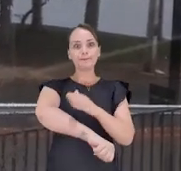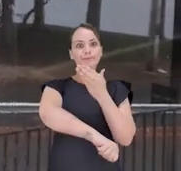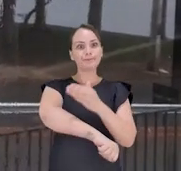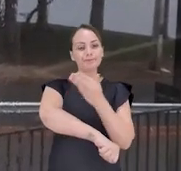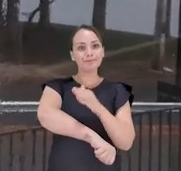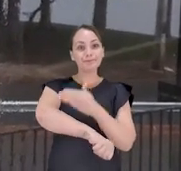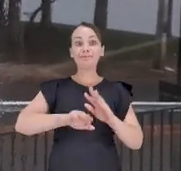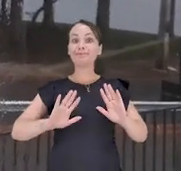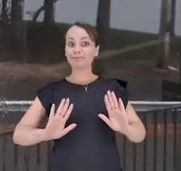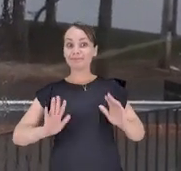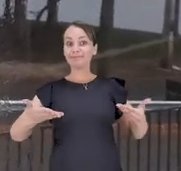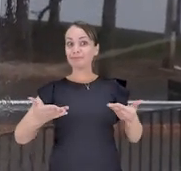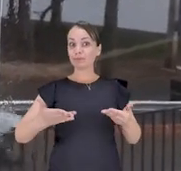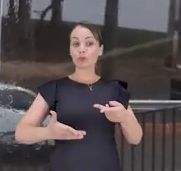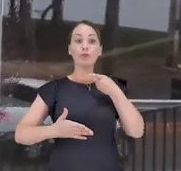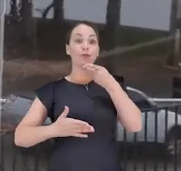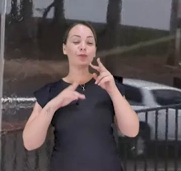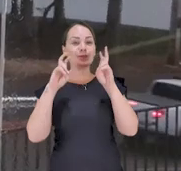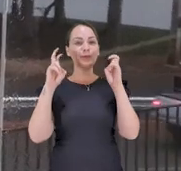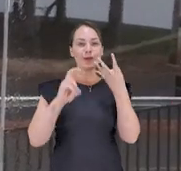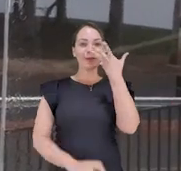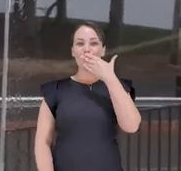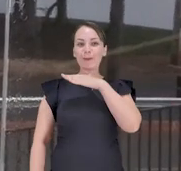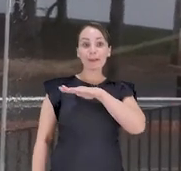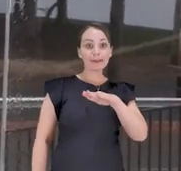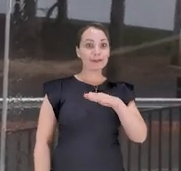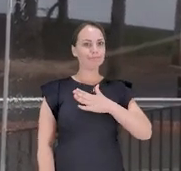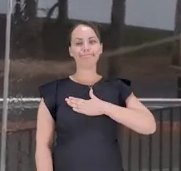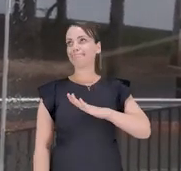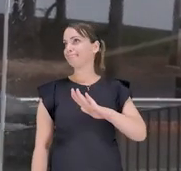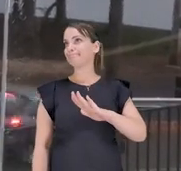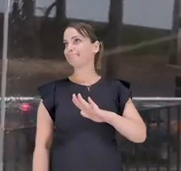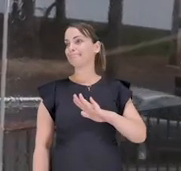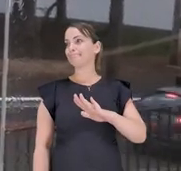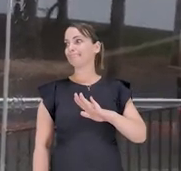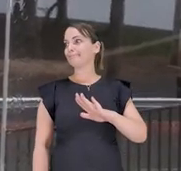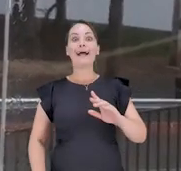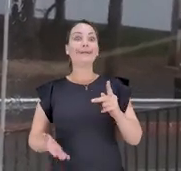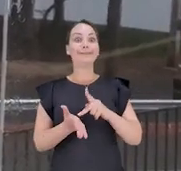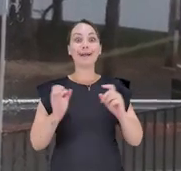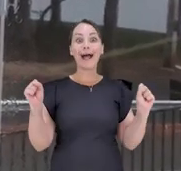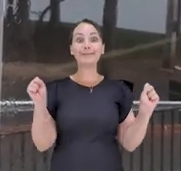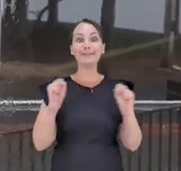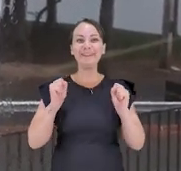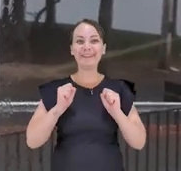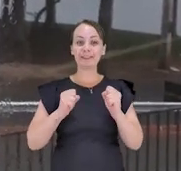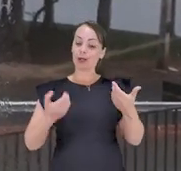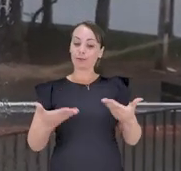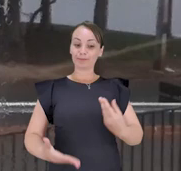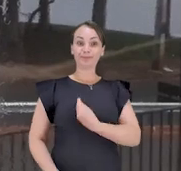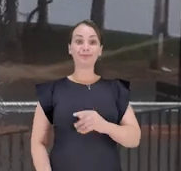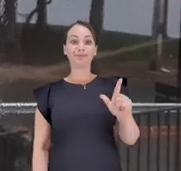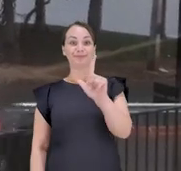massa. Bom, hoje a gente vai falar de uma coisa que as crianças não gostam. Na verdade, elas amam. Eu estou em Londrina,